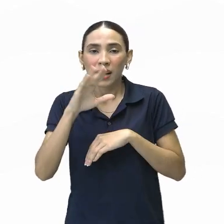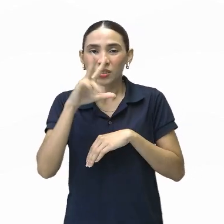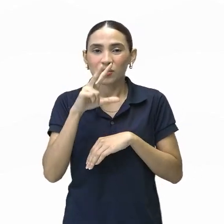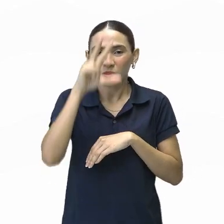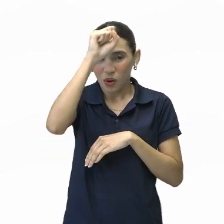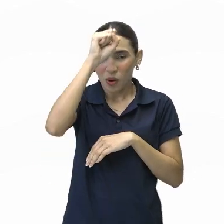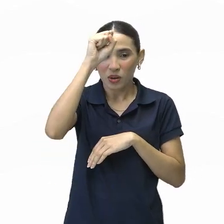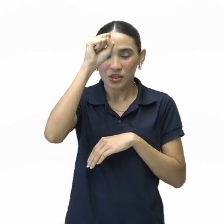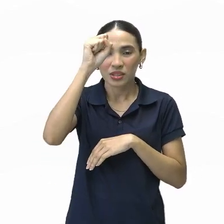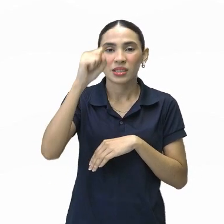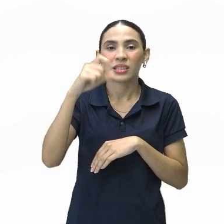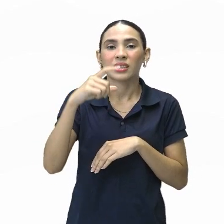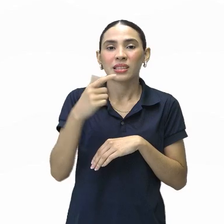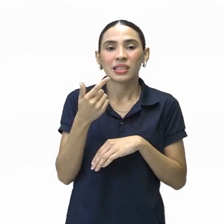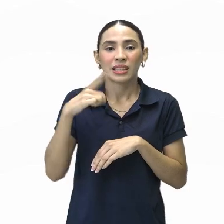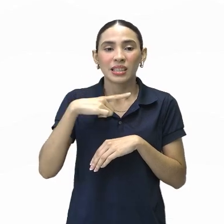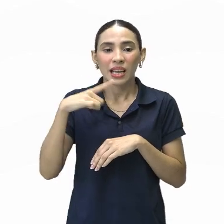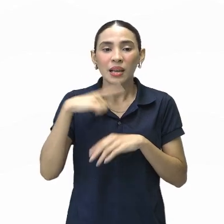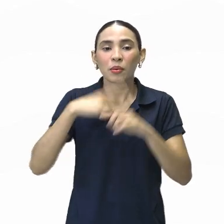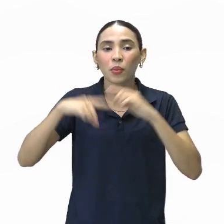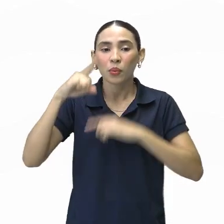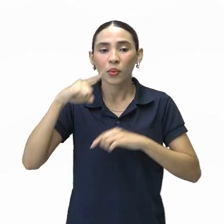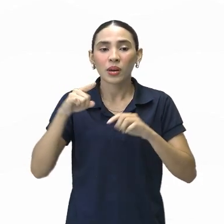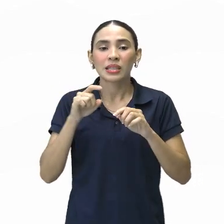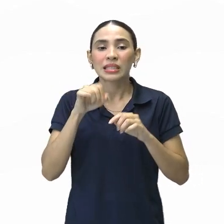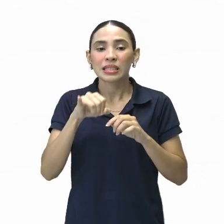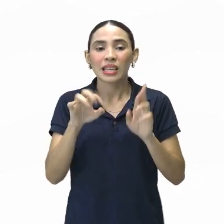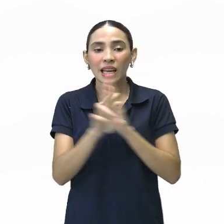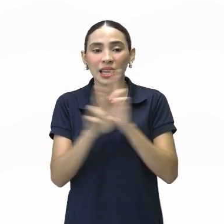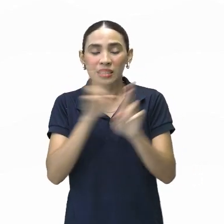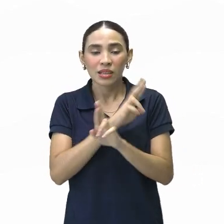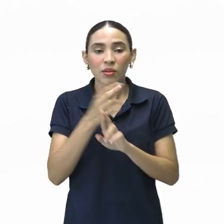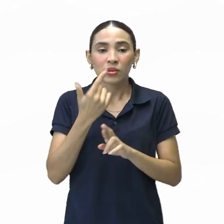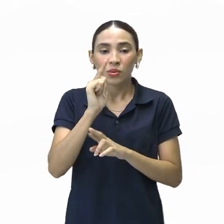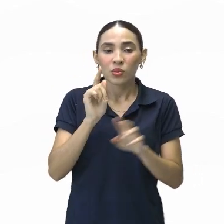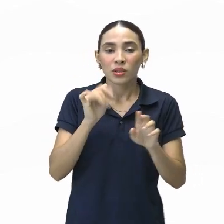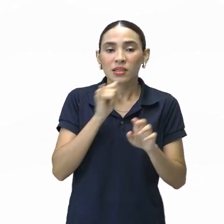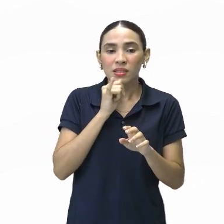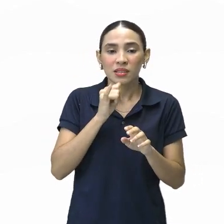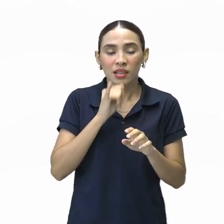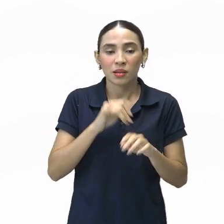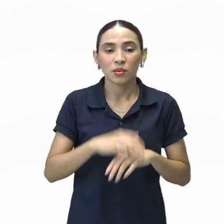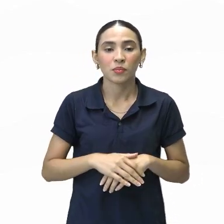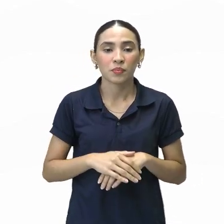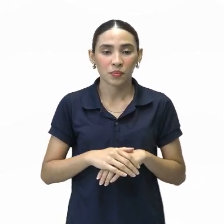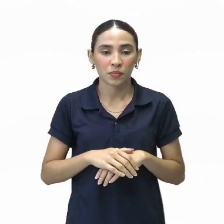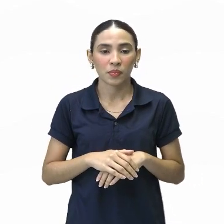resistentes, né, elas se destaquem, né, em relação às demais, onde o